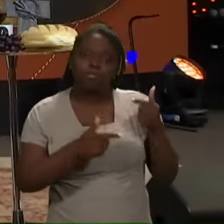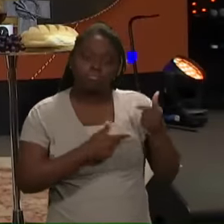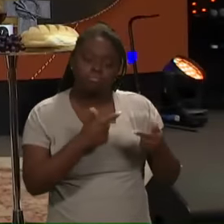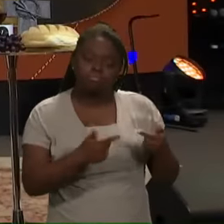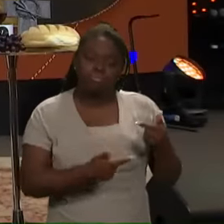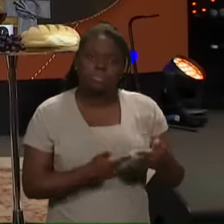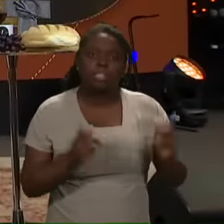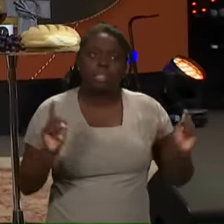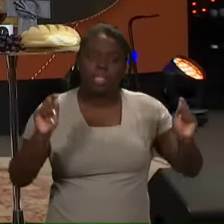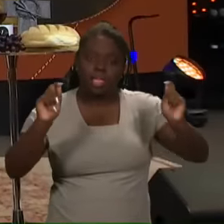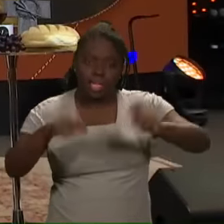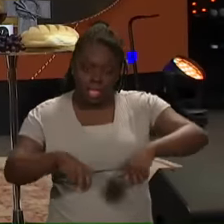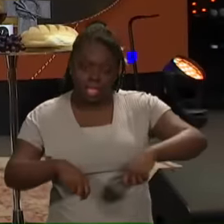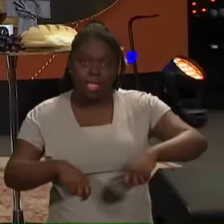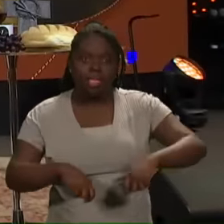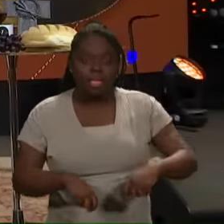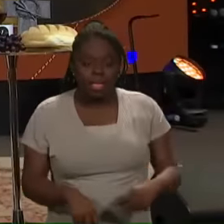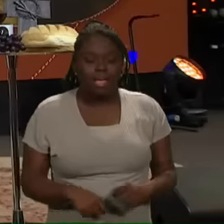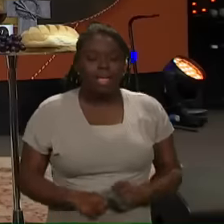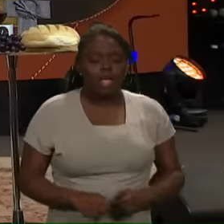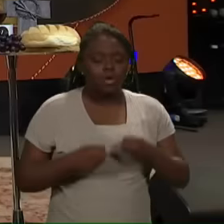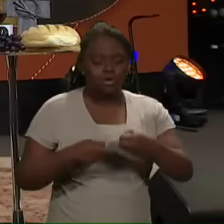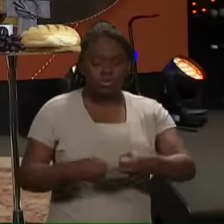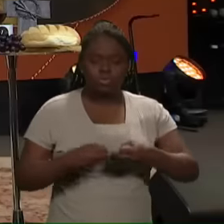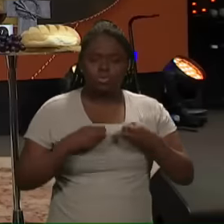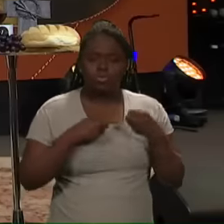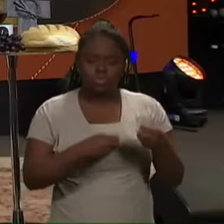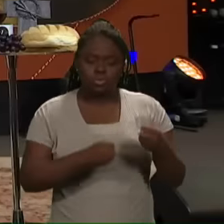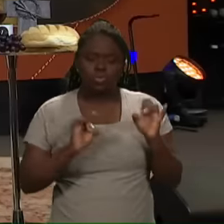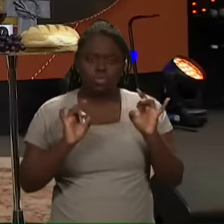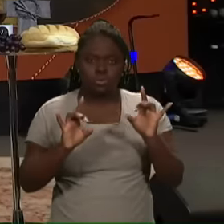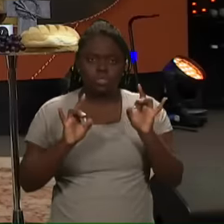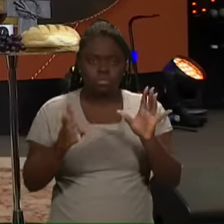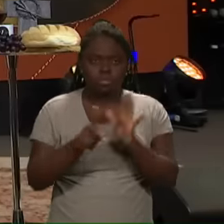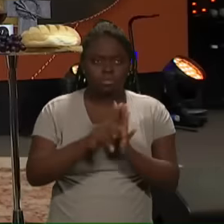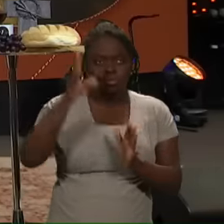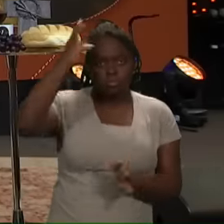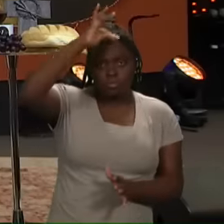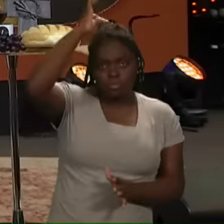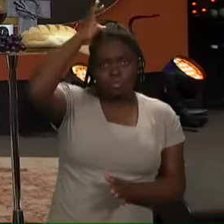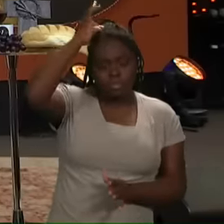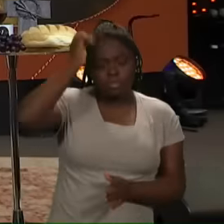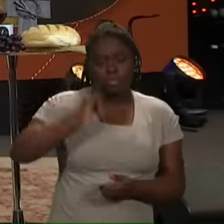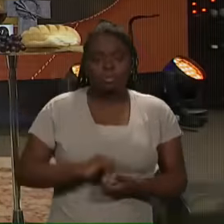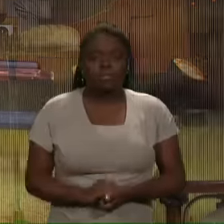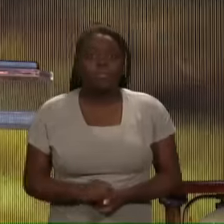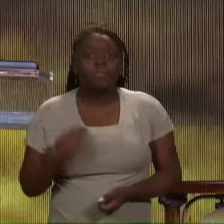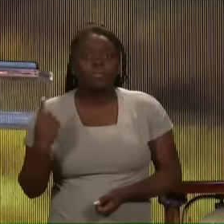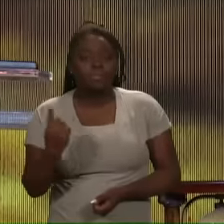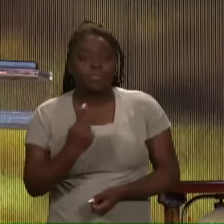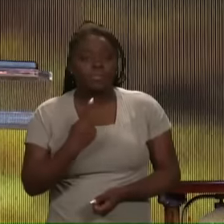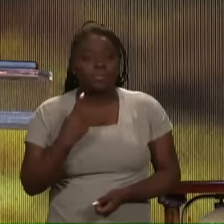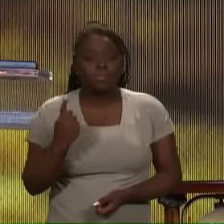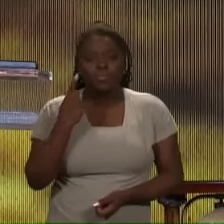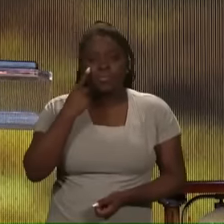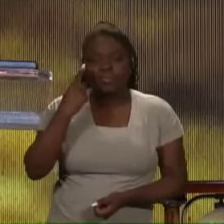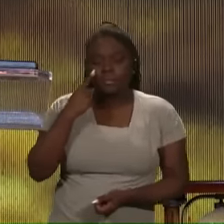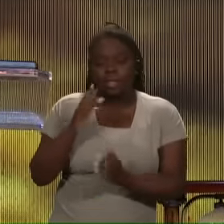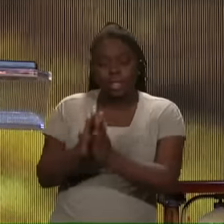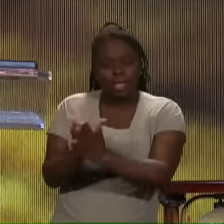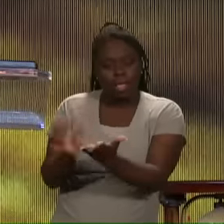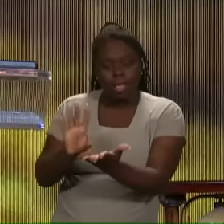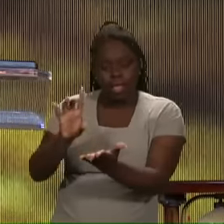é capacitação, essa autoridade especial do Espírito Santo. Quando nós olhamos os reis da